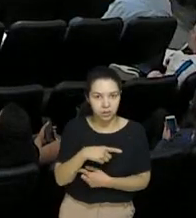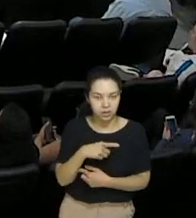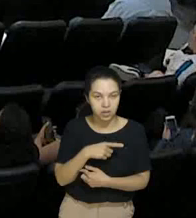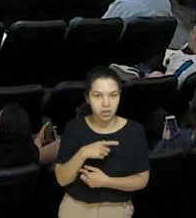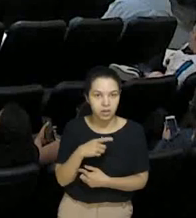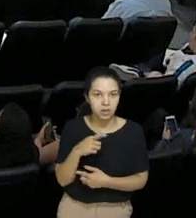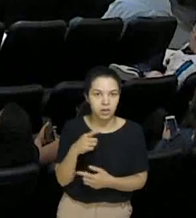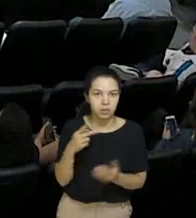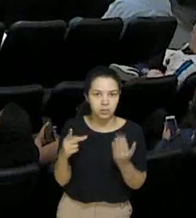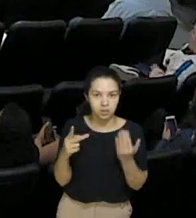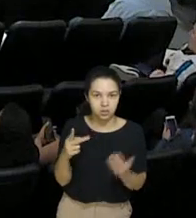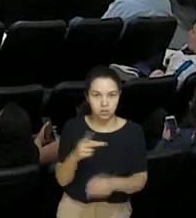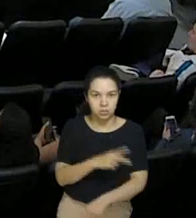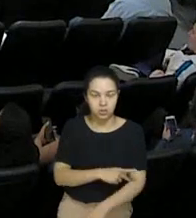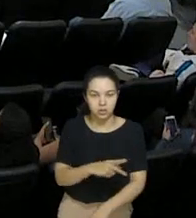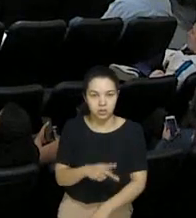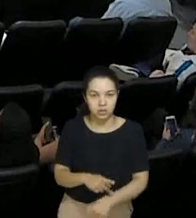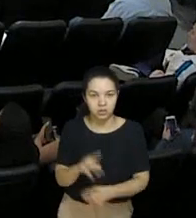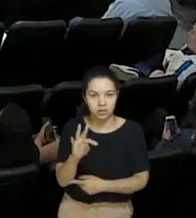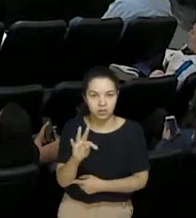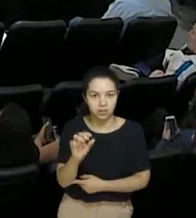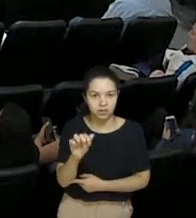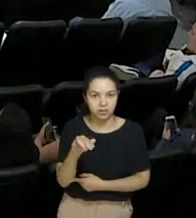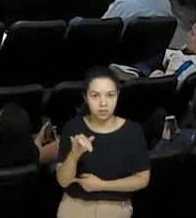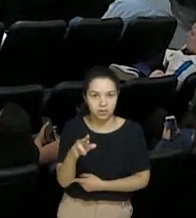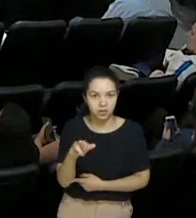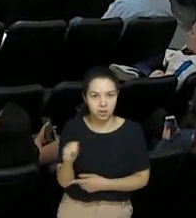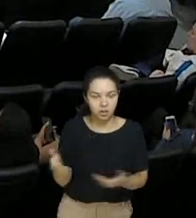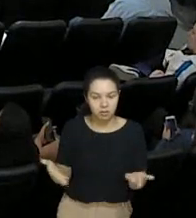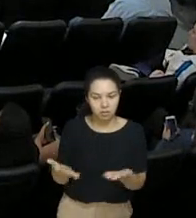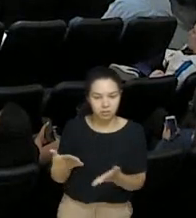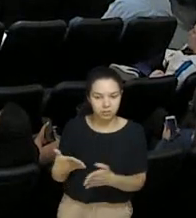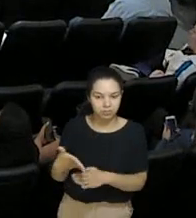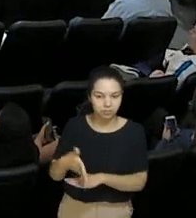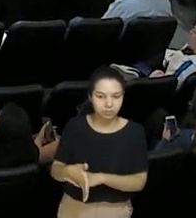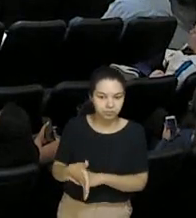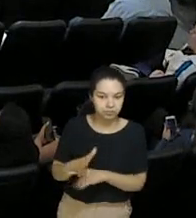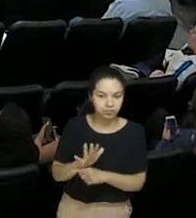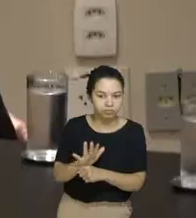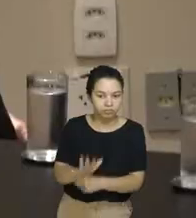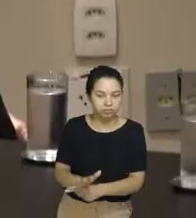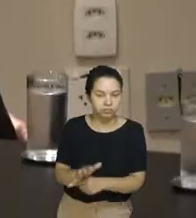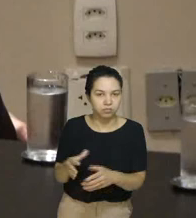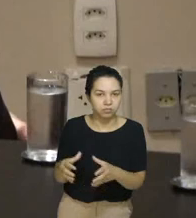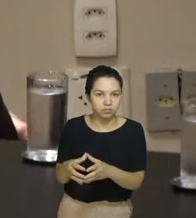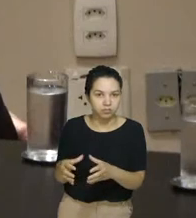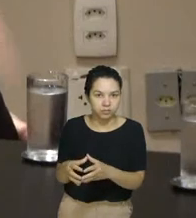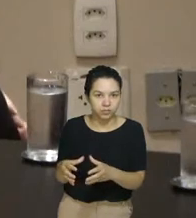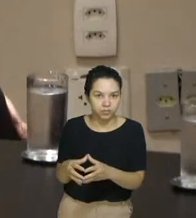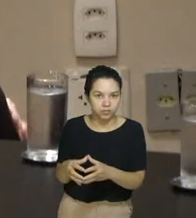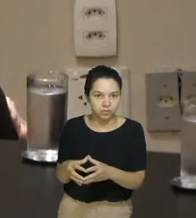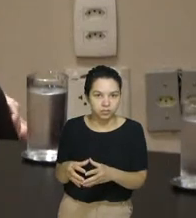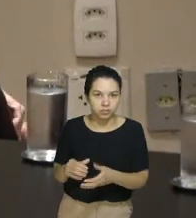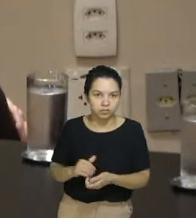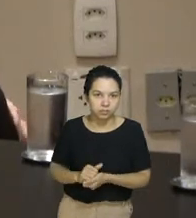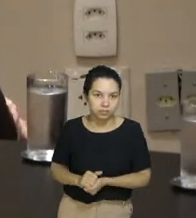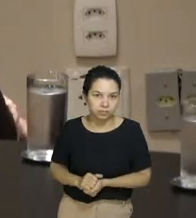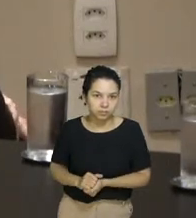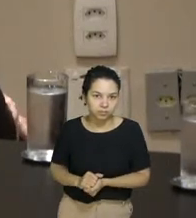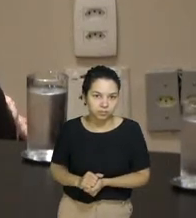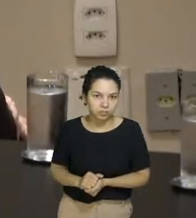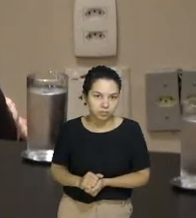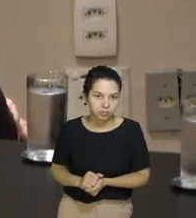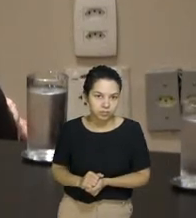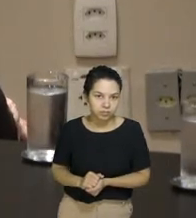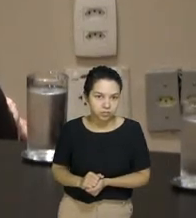a Tainara, que entrou agora para ajudar a reforçar a equipe. Elas passam... O que que aconteceu? A